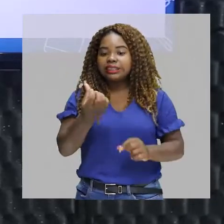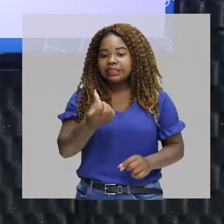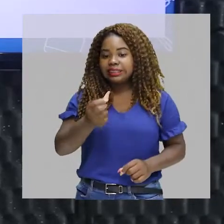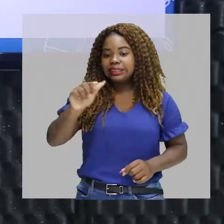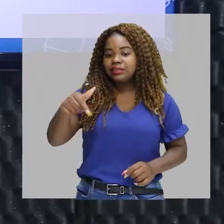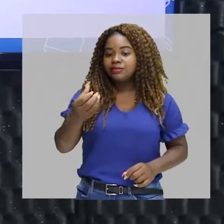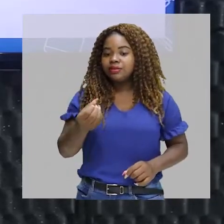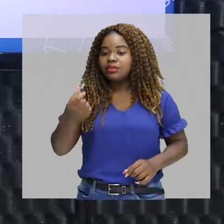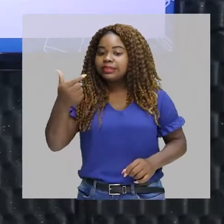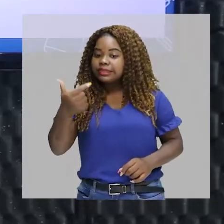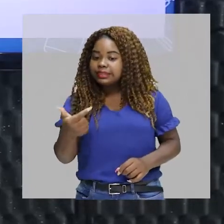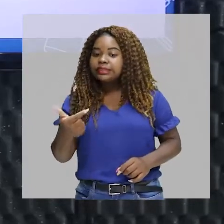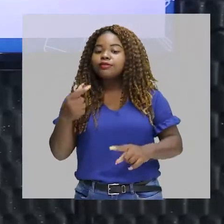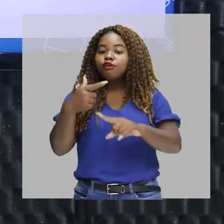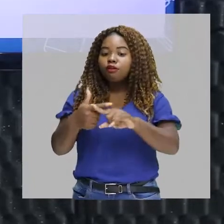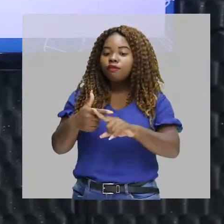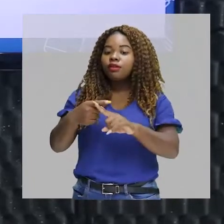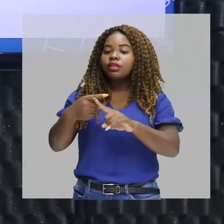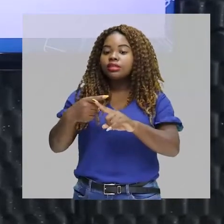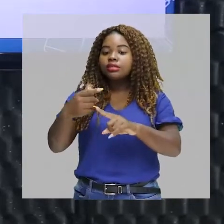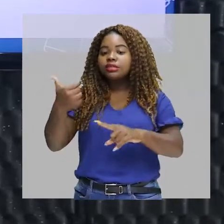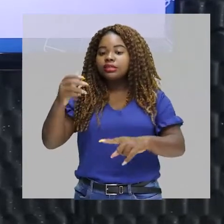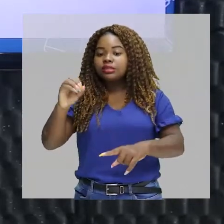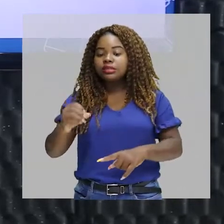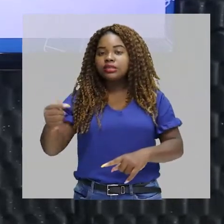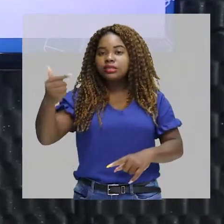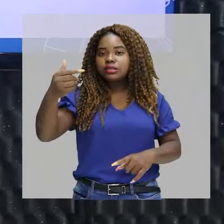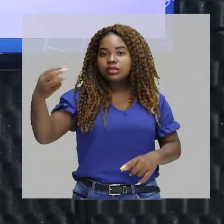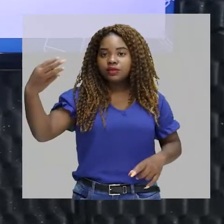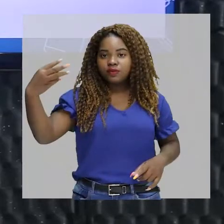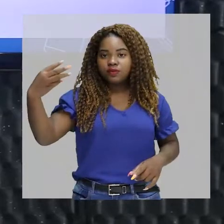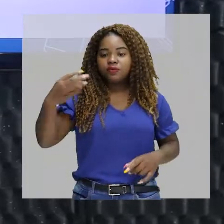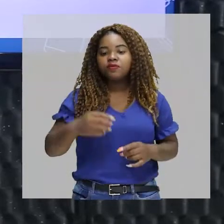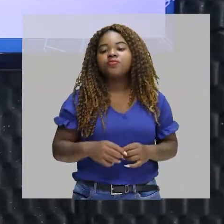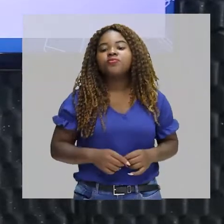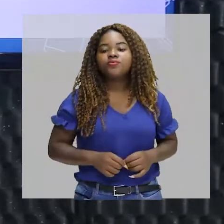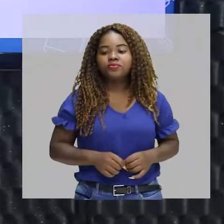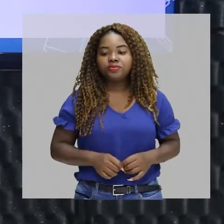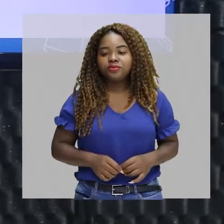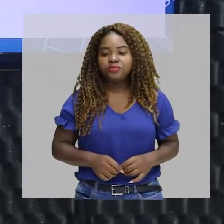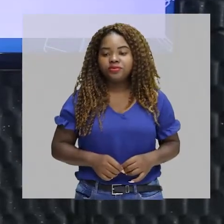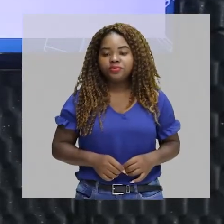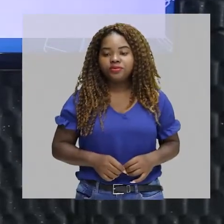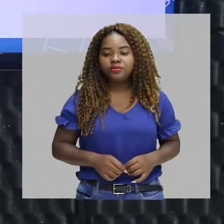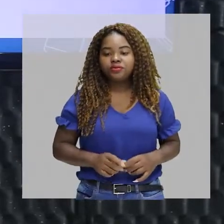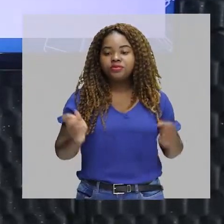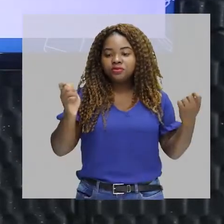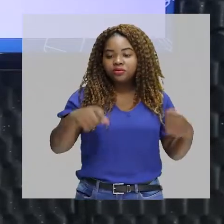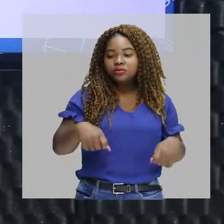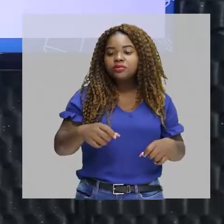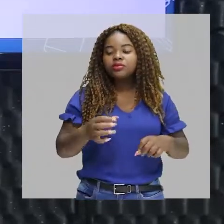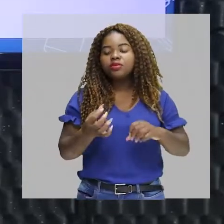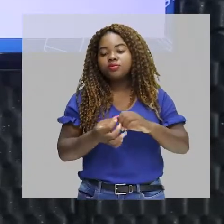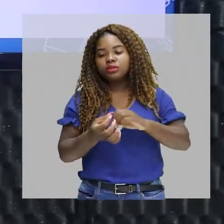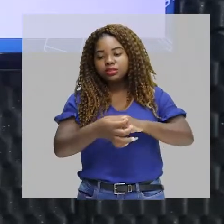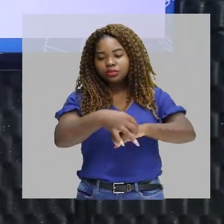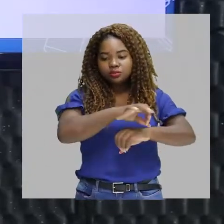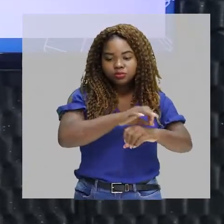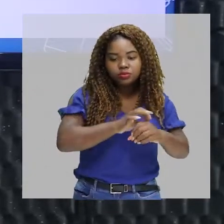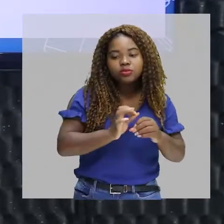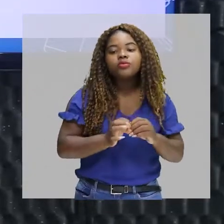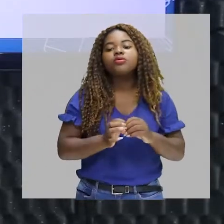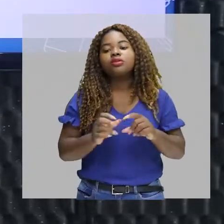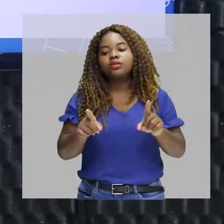6,02 vezes 10 elevado a 23 entidades, que podem ser átomos,